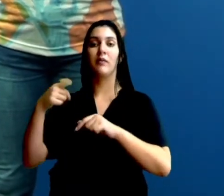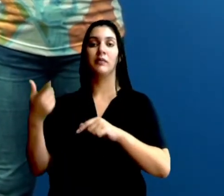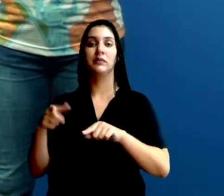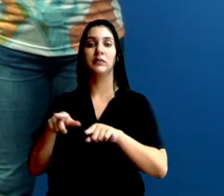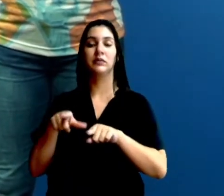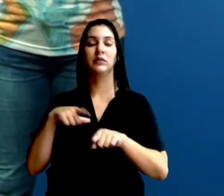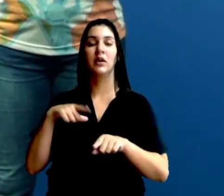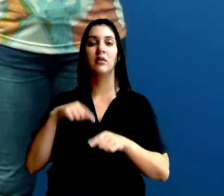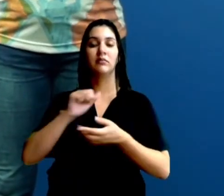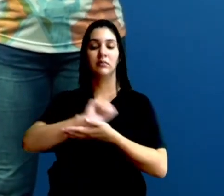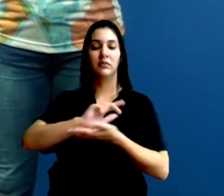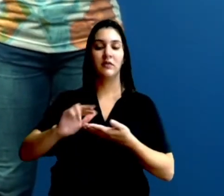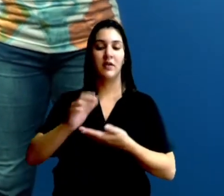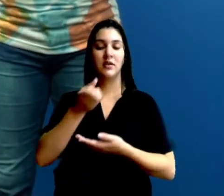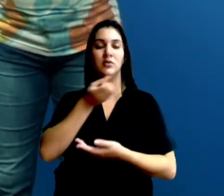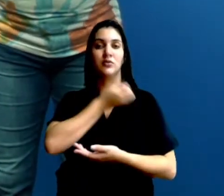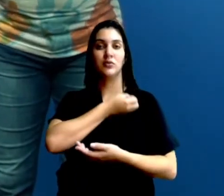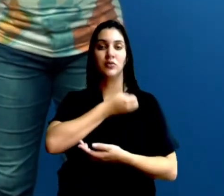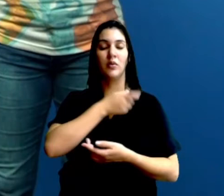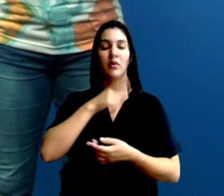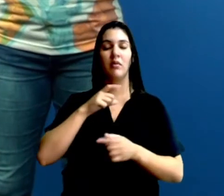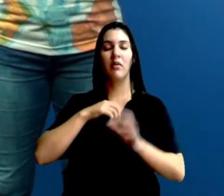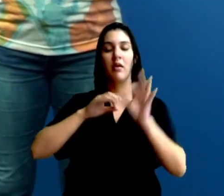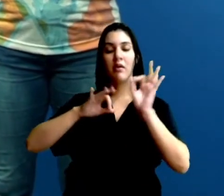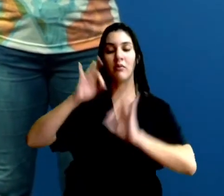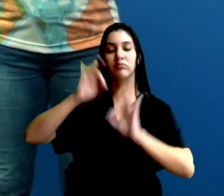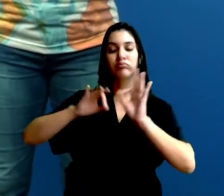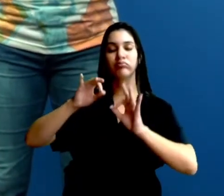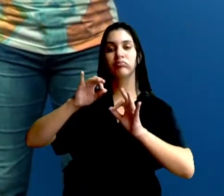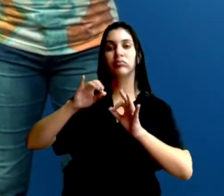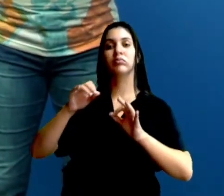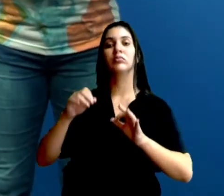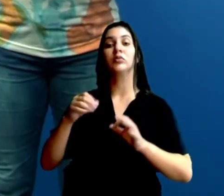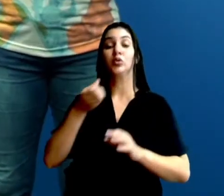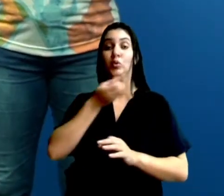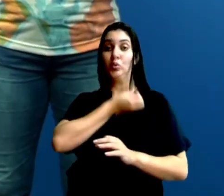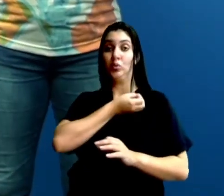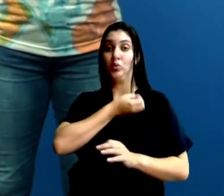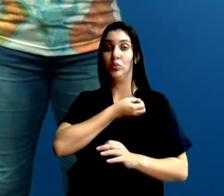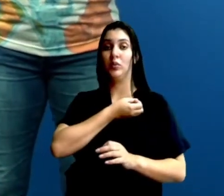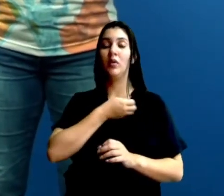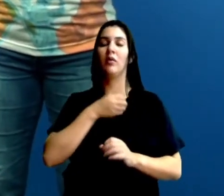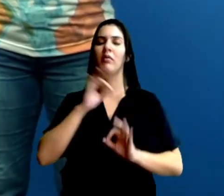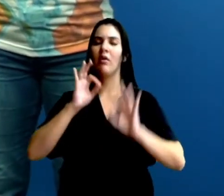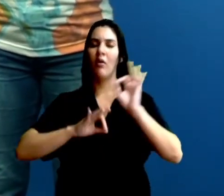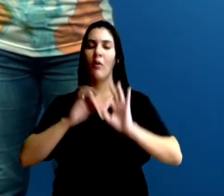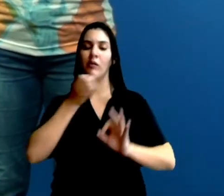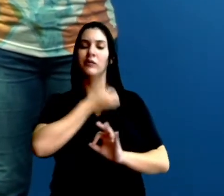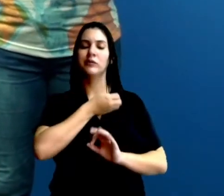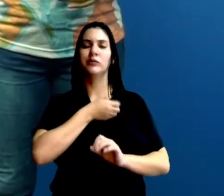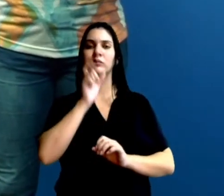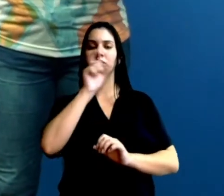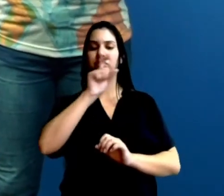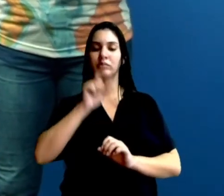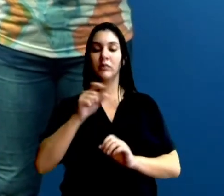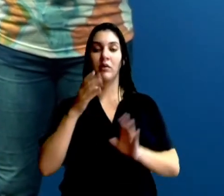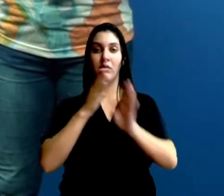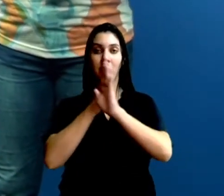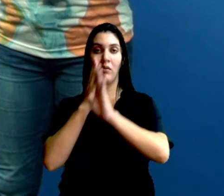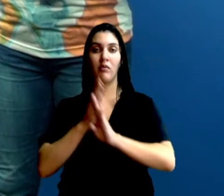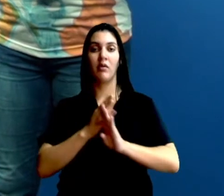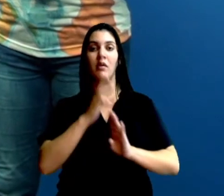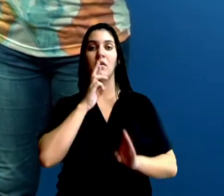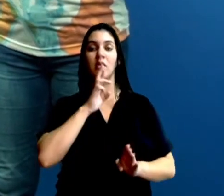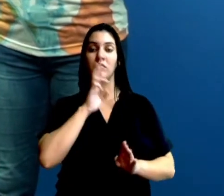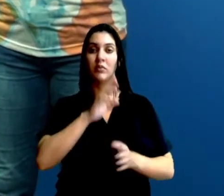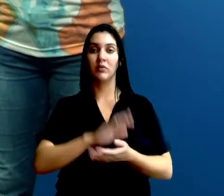tem vários números, colocar na ordem, tá? Numérica, lembra lá que a gente tem uma ordem numérica e encontrar essa